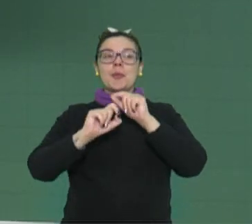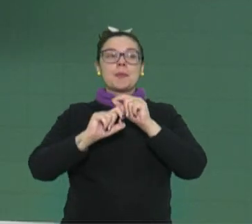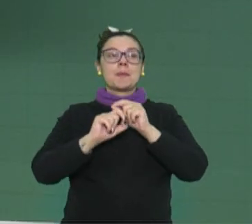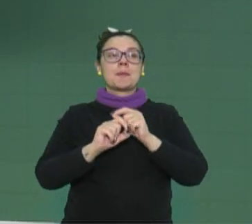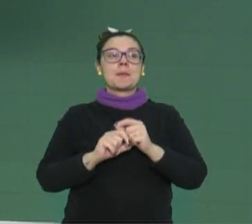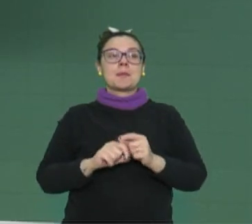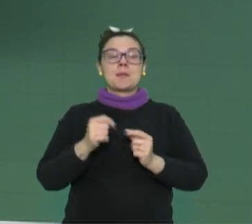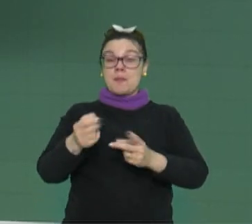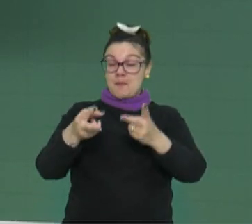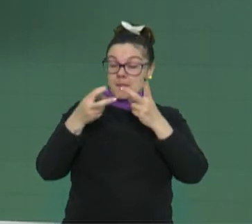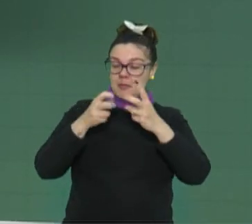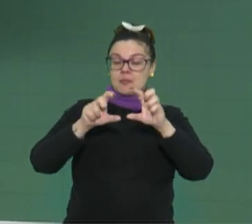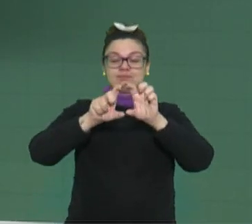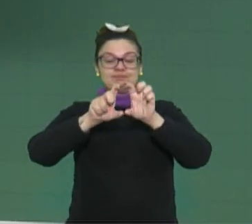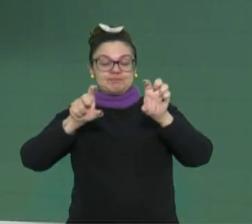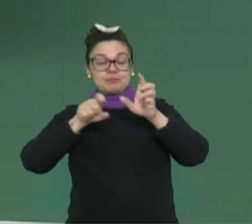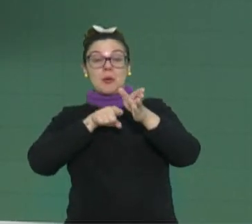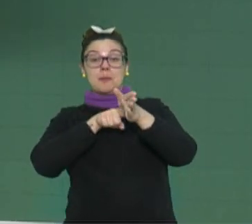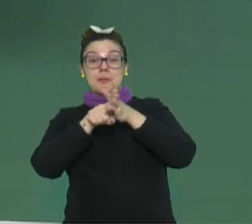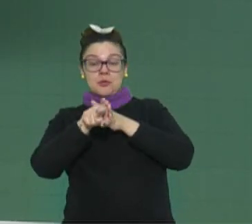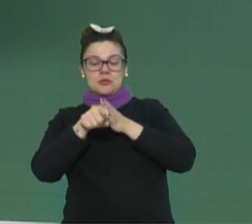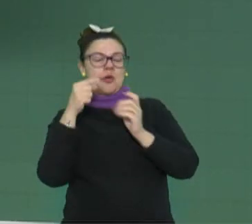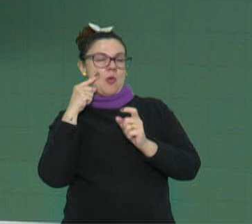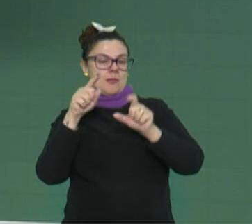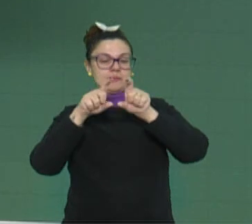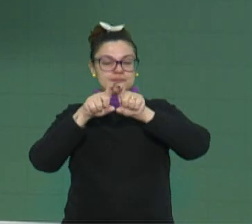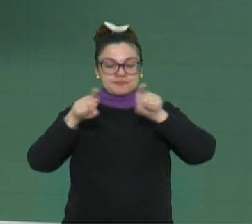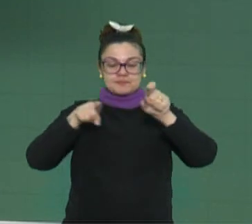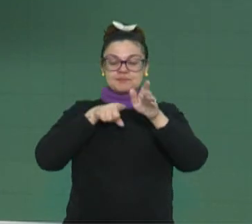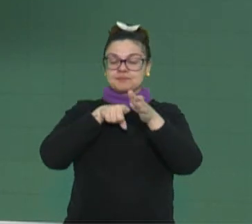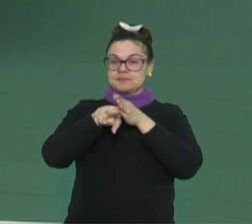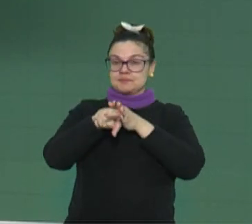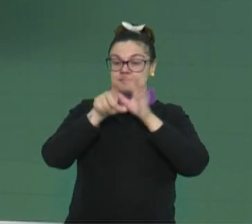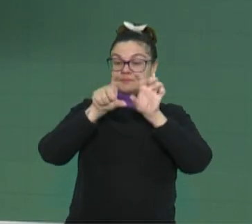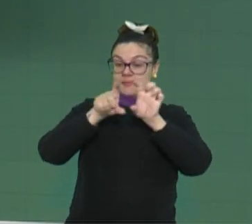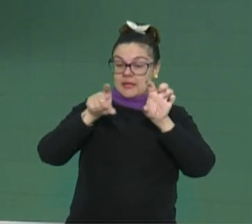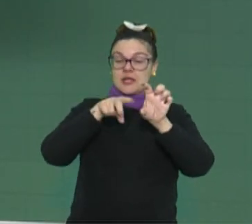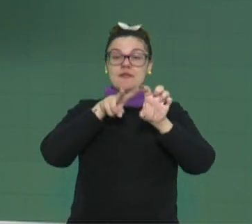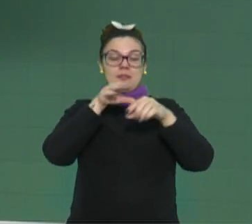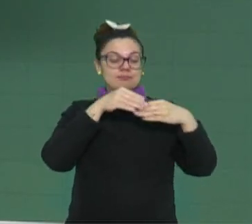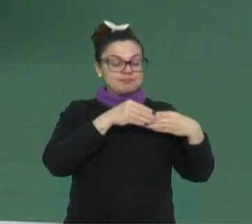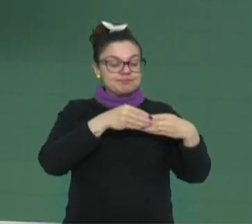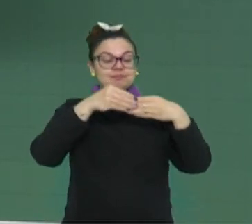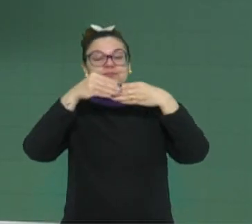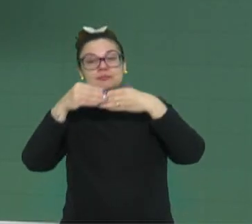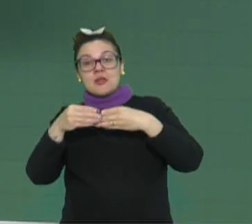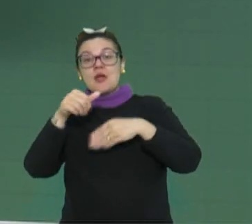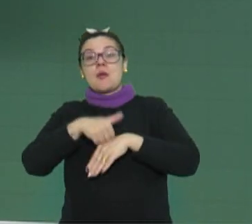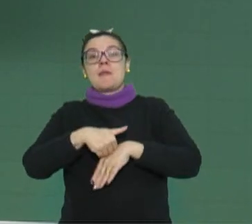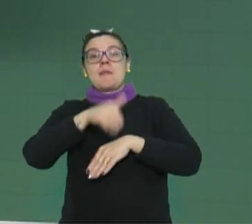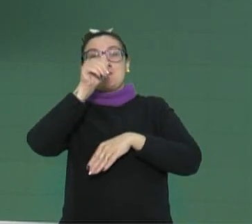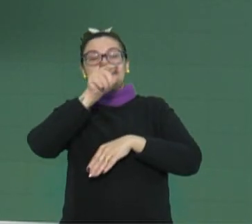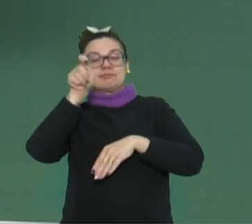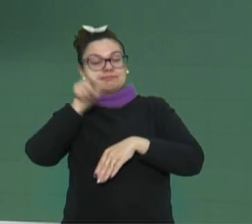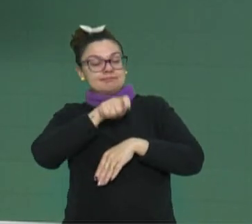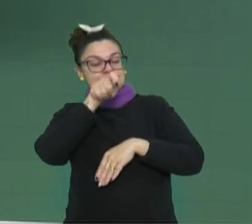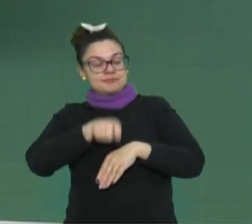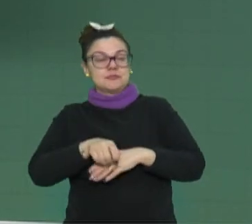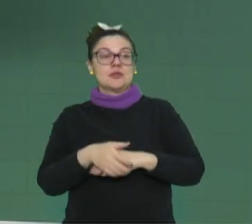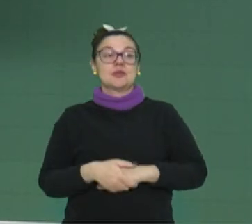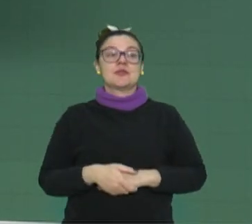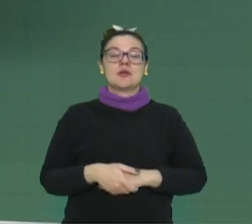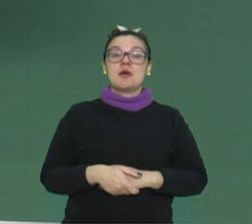observar o enunciado. Então observe o enunciado dessa questão, porque é ali que vai te orientar qual é a questão que você deve marcar.